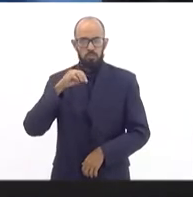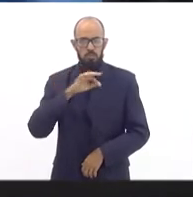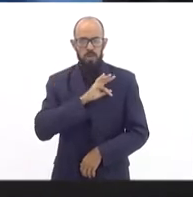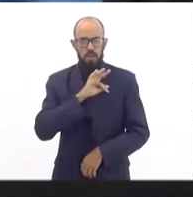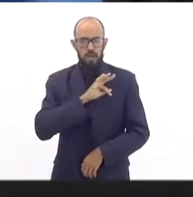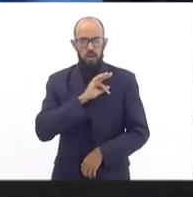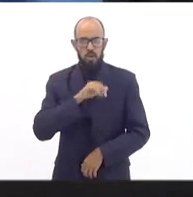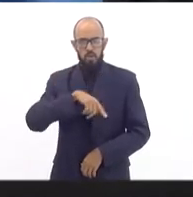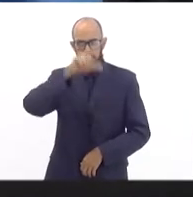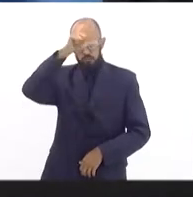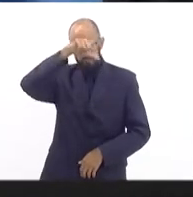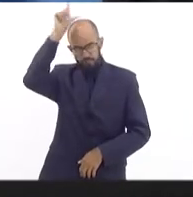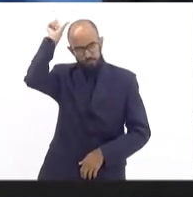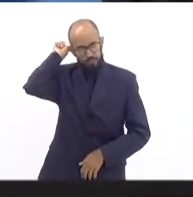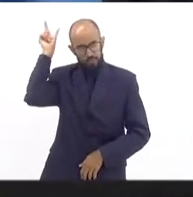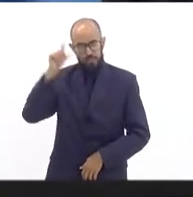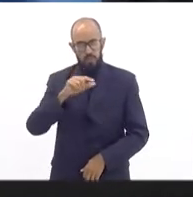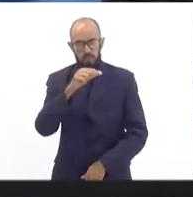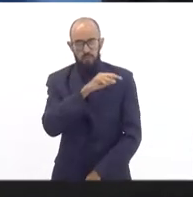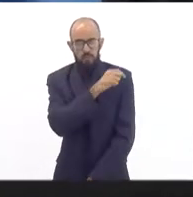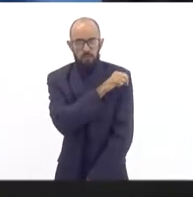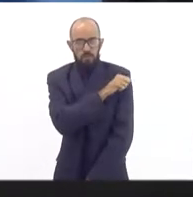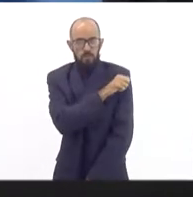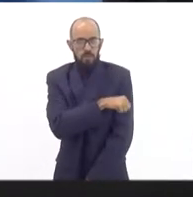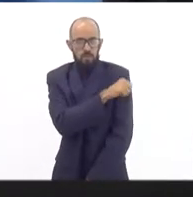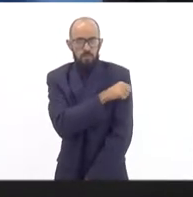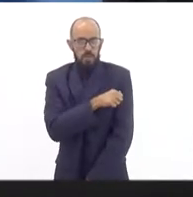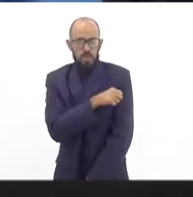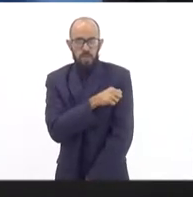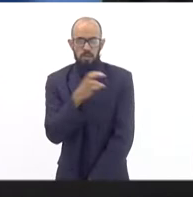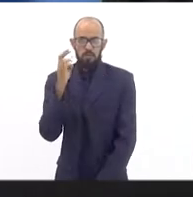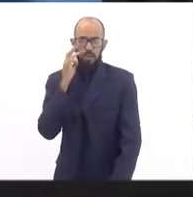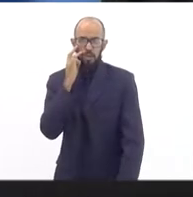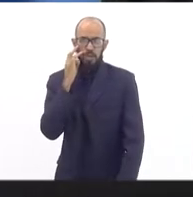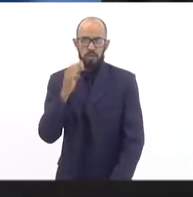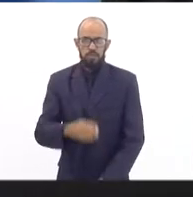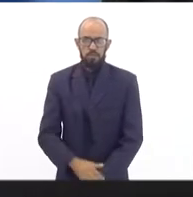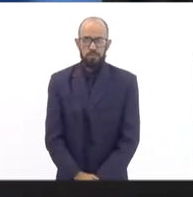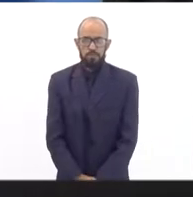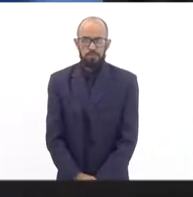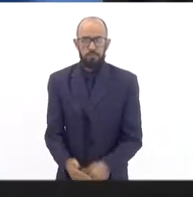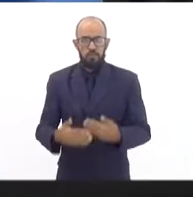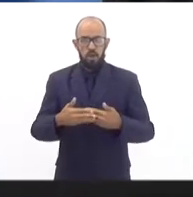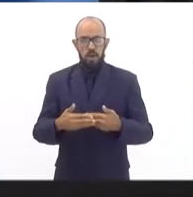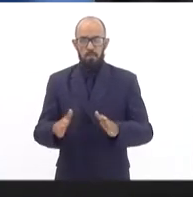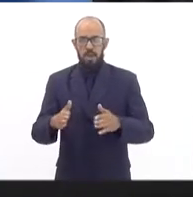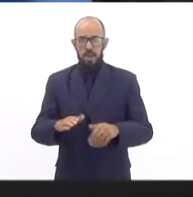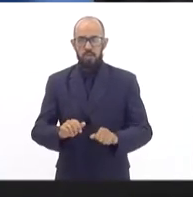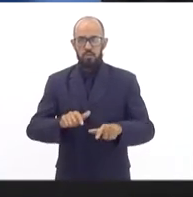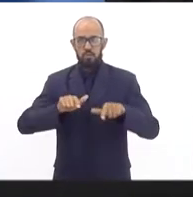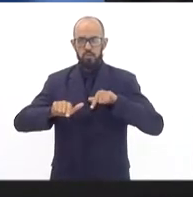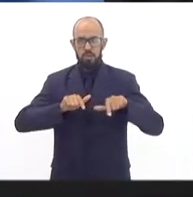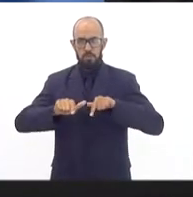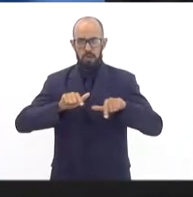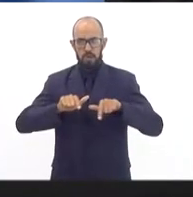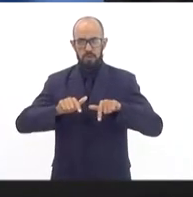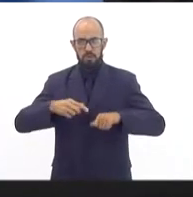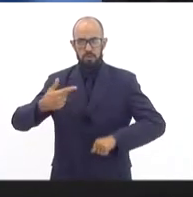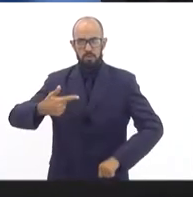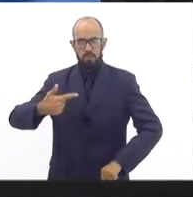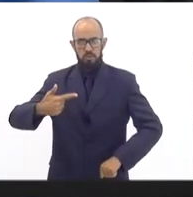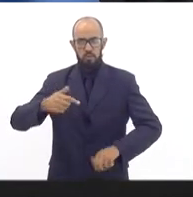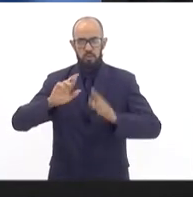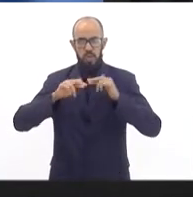Rocha, Dionísio Lins, enfermeira Rejane, deputado Valdeque Carneiro. Estou por aberto os trabalhos da segunda reunião ordinária,